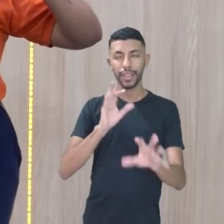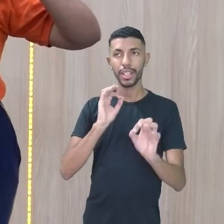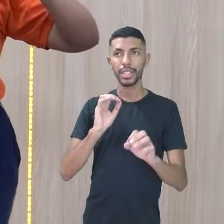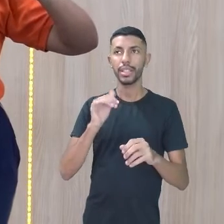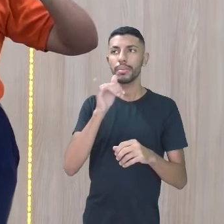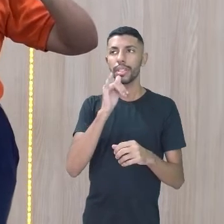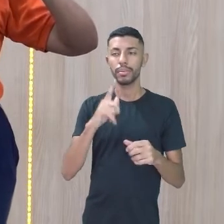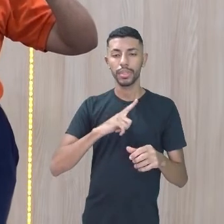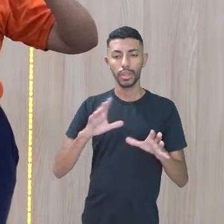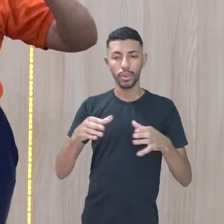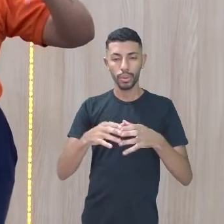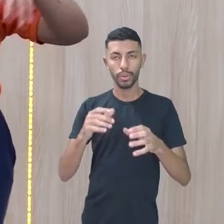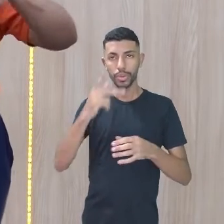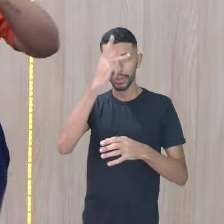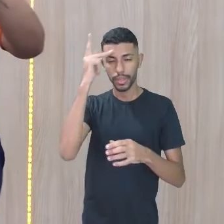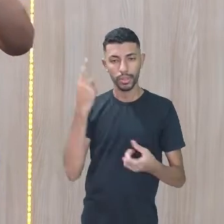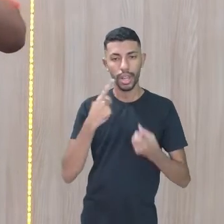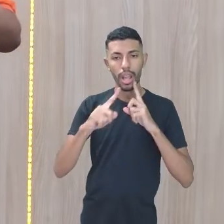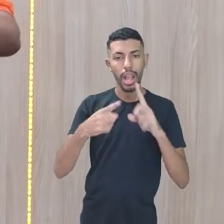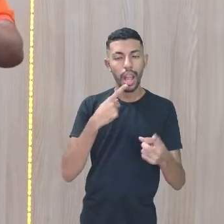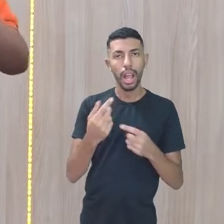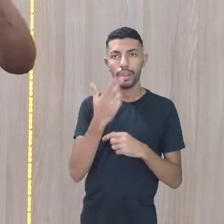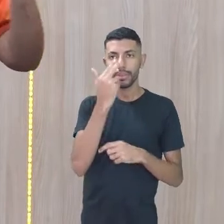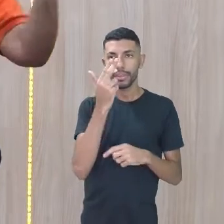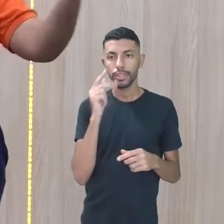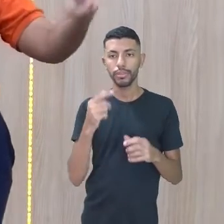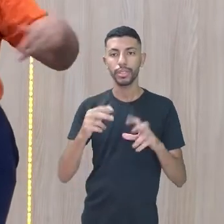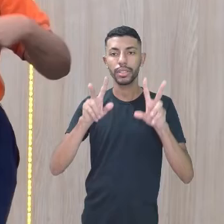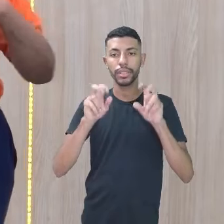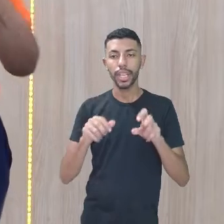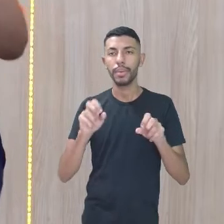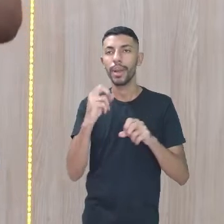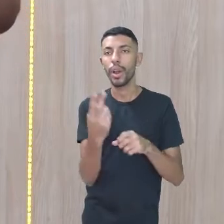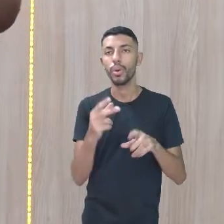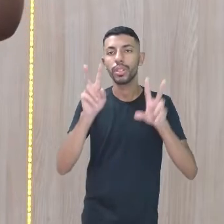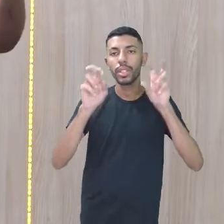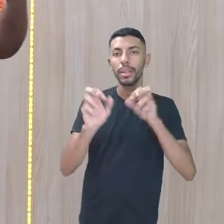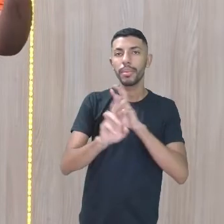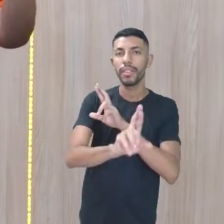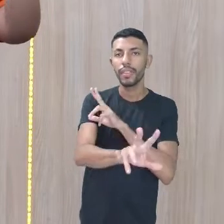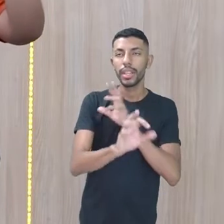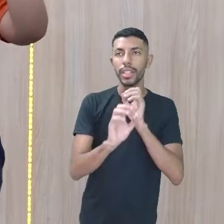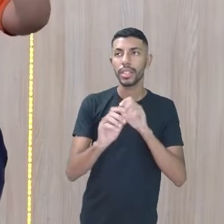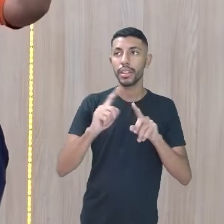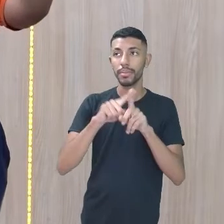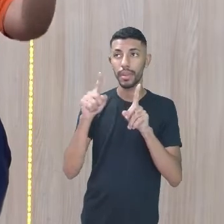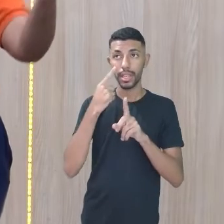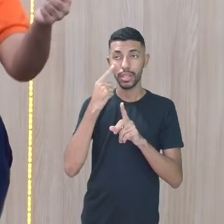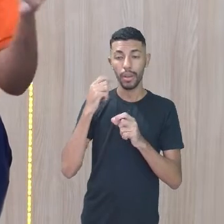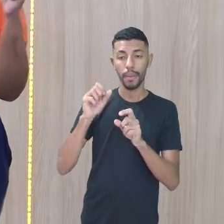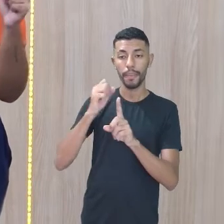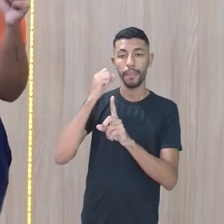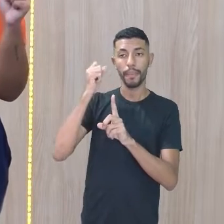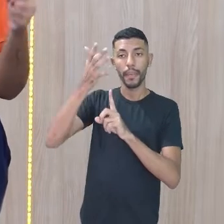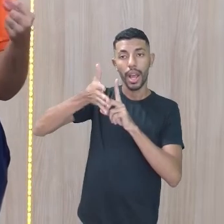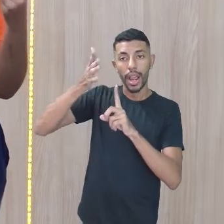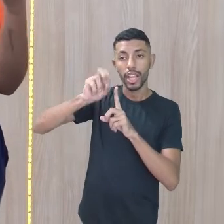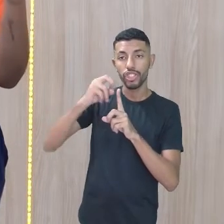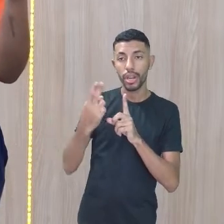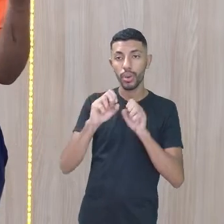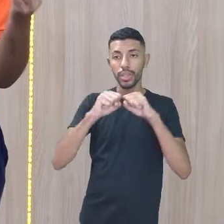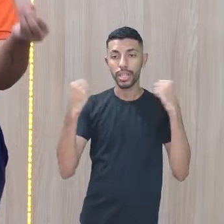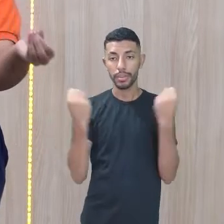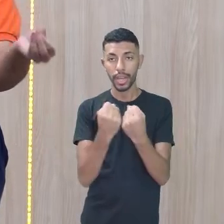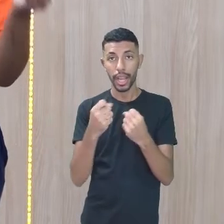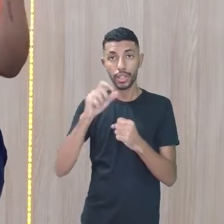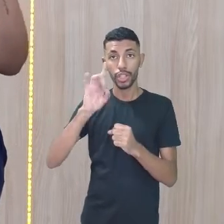mesmo tema ou temas diferentes, mas numa palestra, num seminário, a gente tem uma única pessoa, um único especialista. E